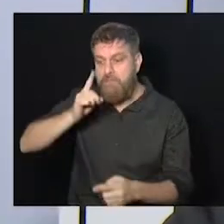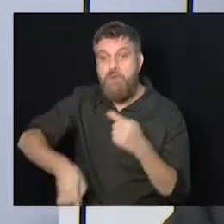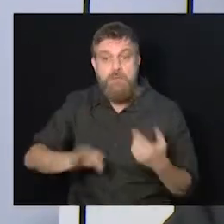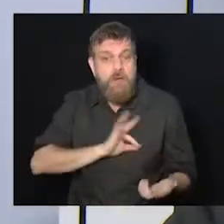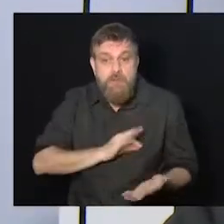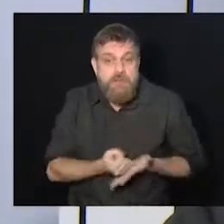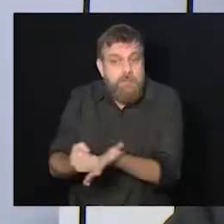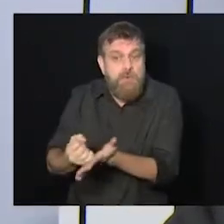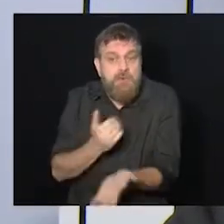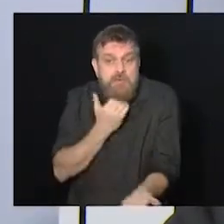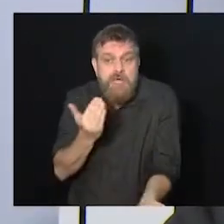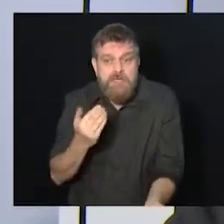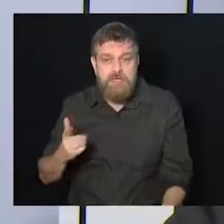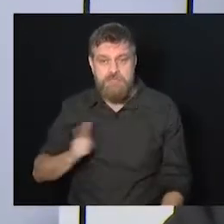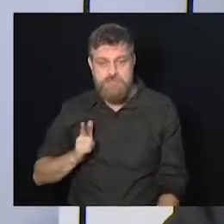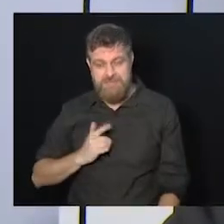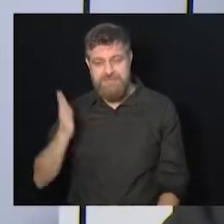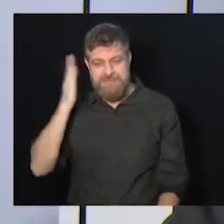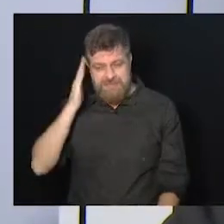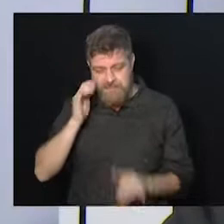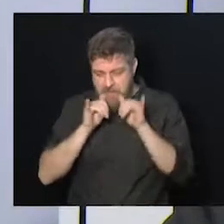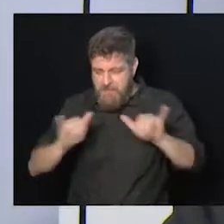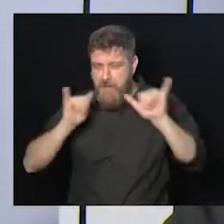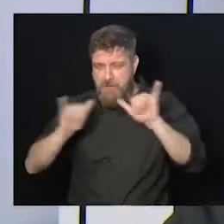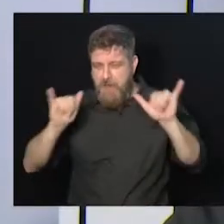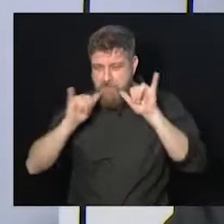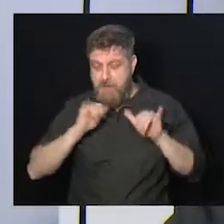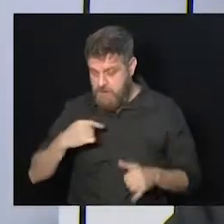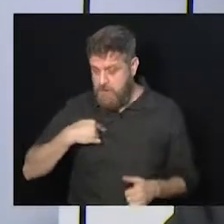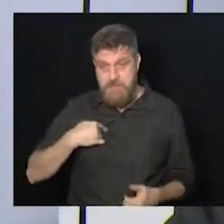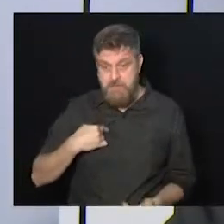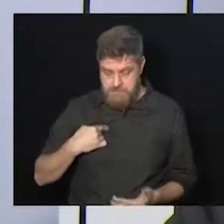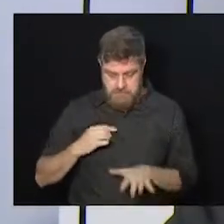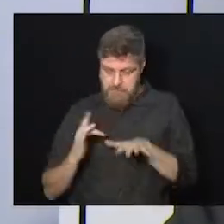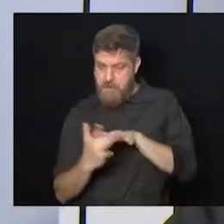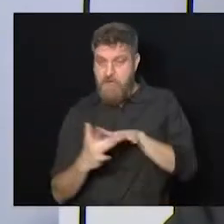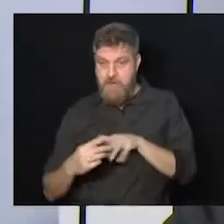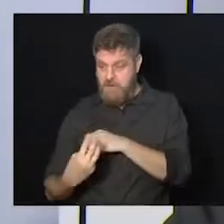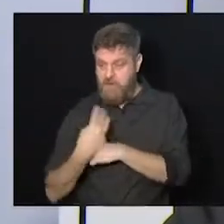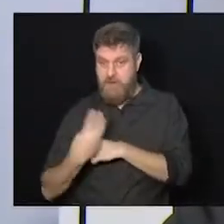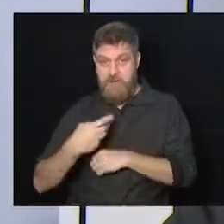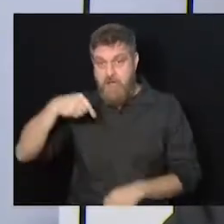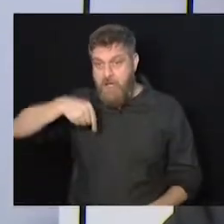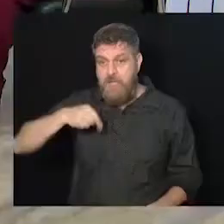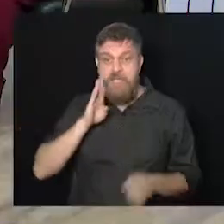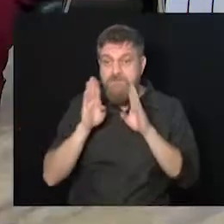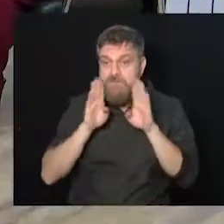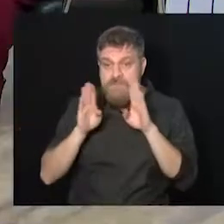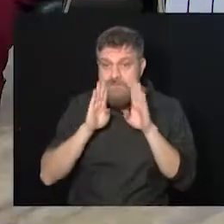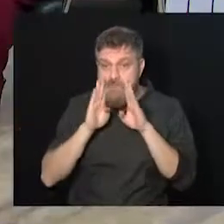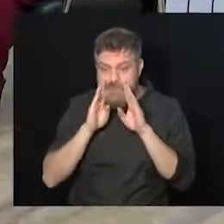Então nós tínhamos aí um anúncio, né, que chegou até a mim, aqui, pelo Facebook, em São Paulo.